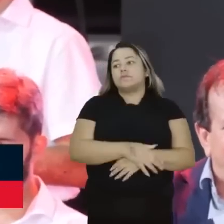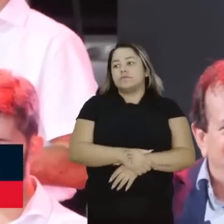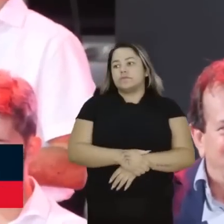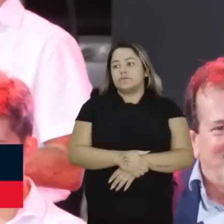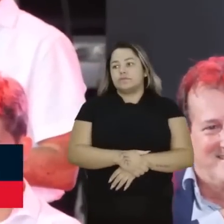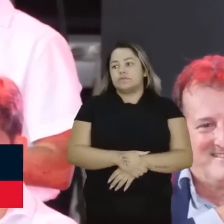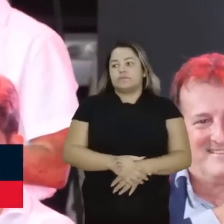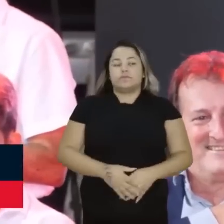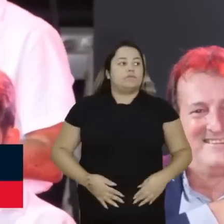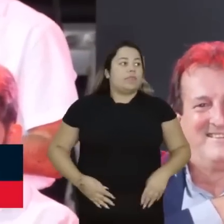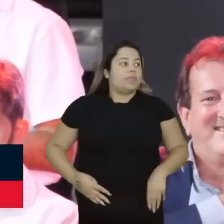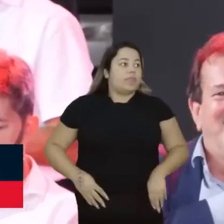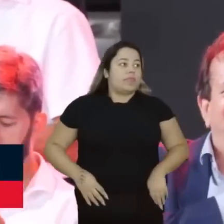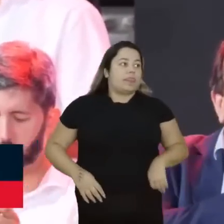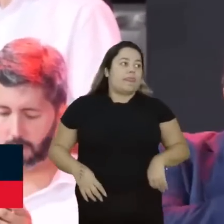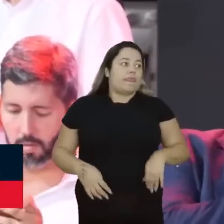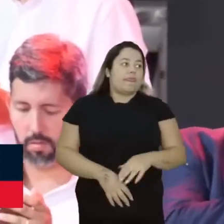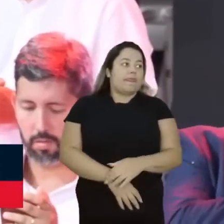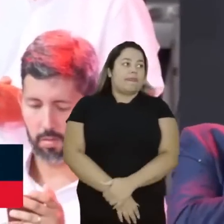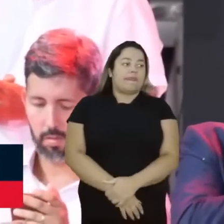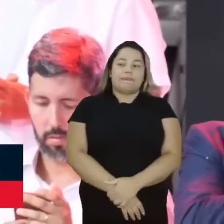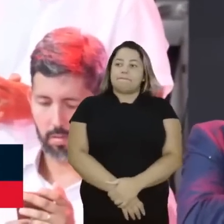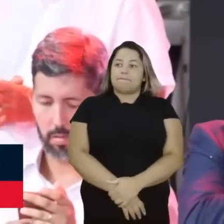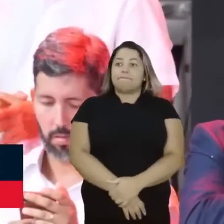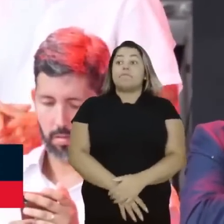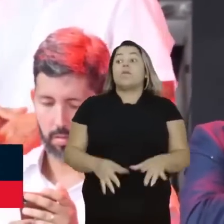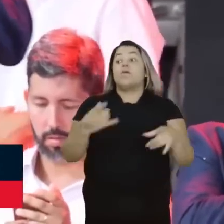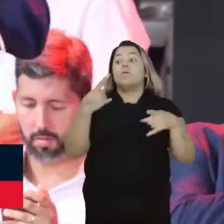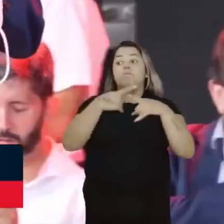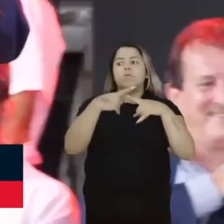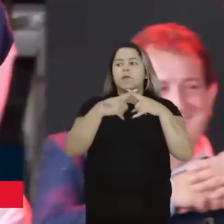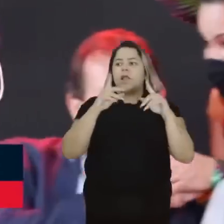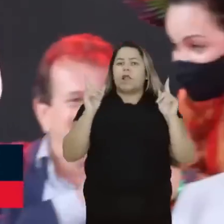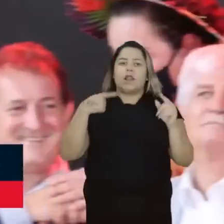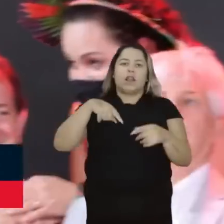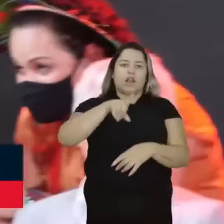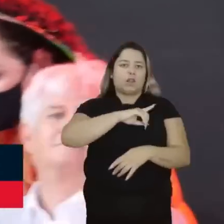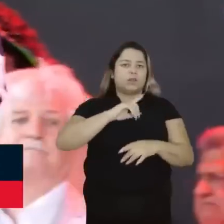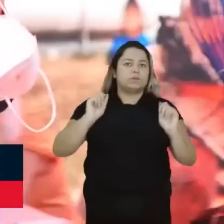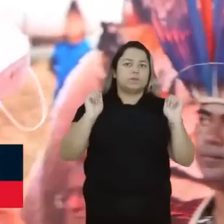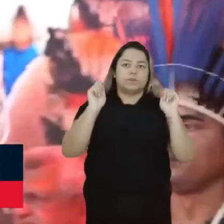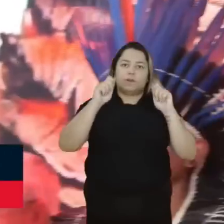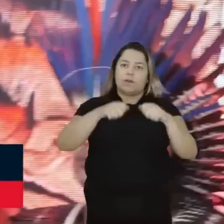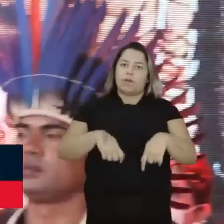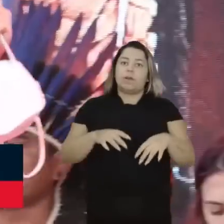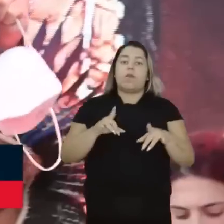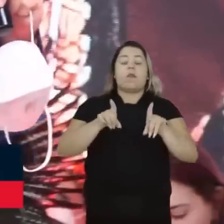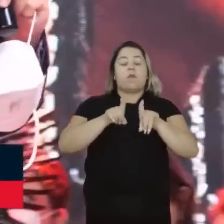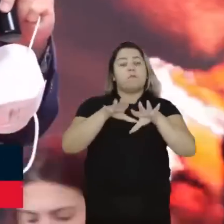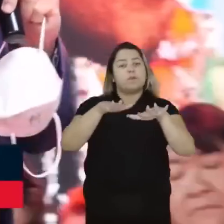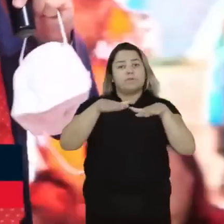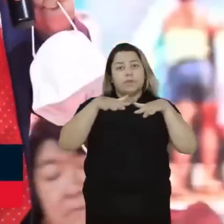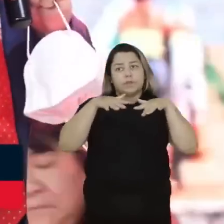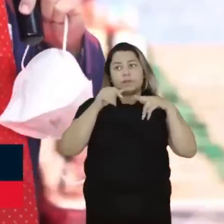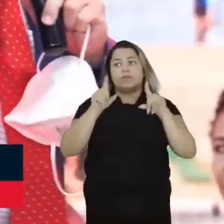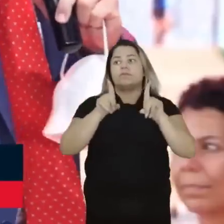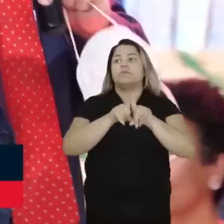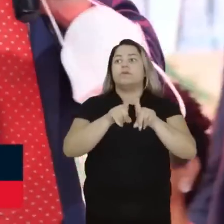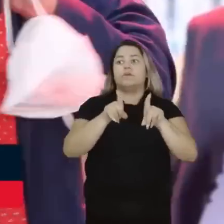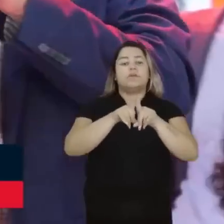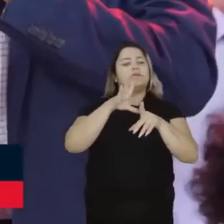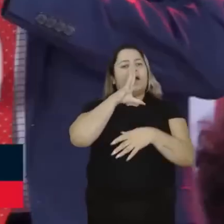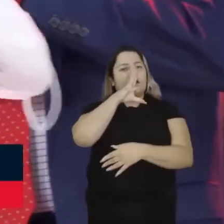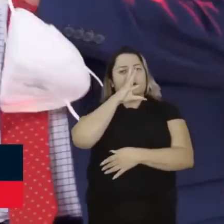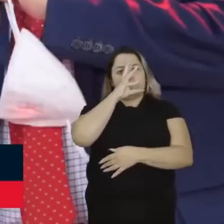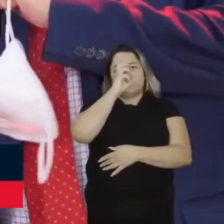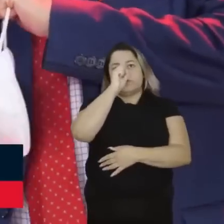a presença de vocês. Porque nós precisamos exatamente desta mobilização, dessa